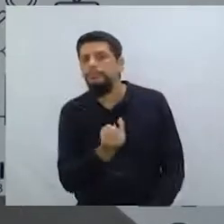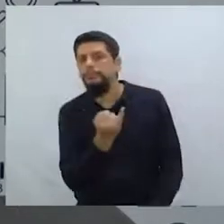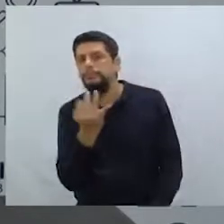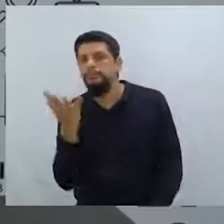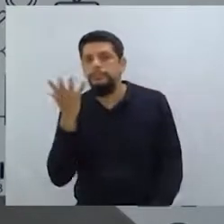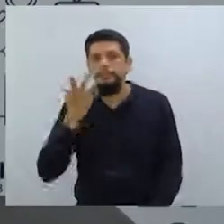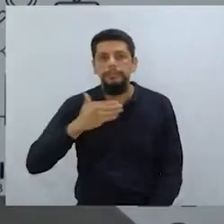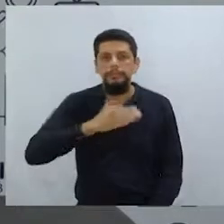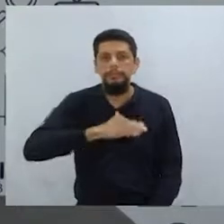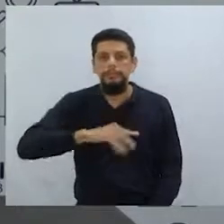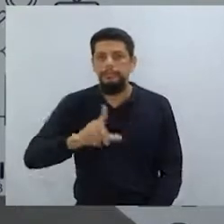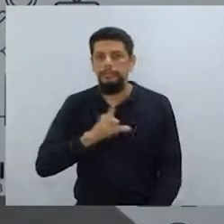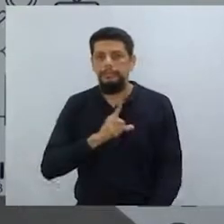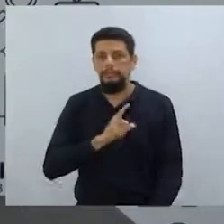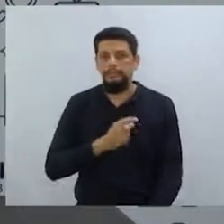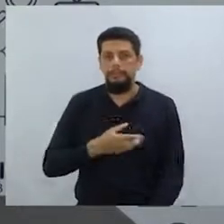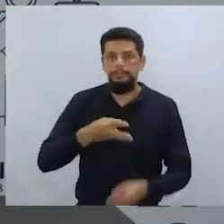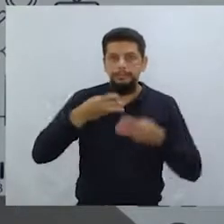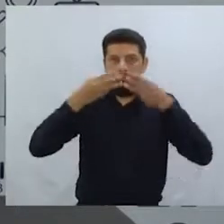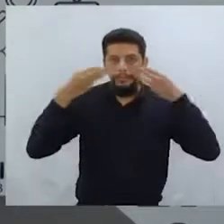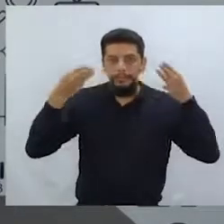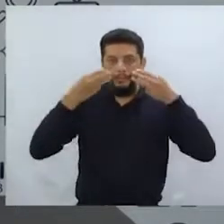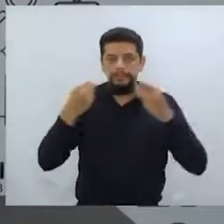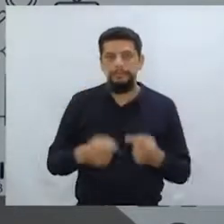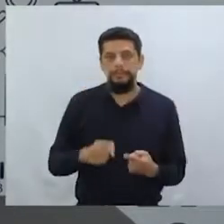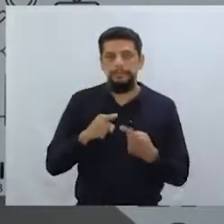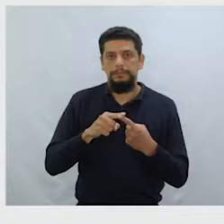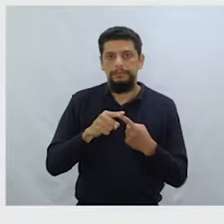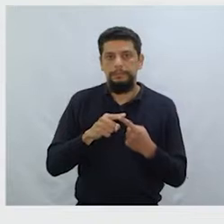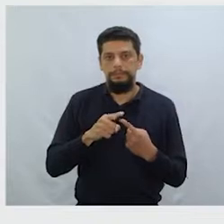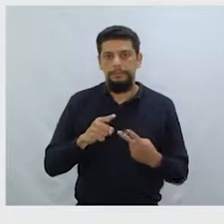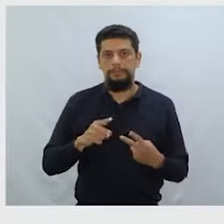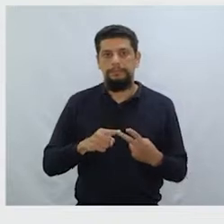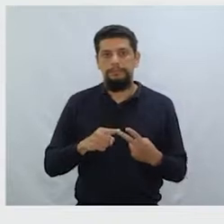Quanto será? Quantas crianças têm gato? Vamos ver.